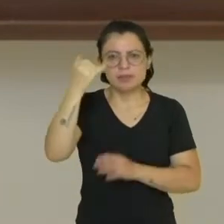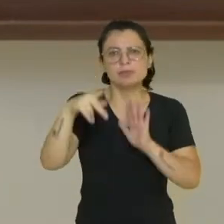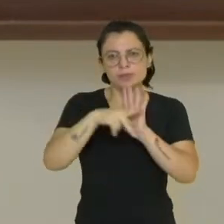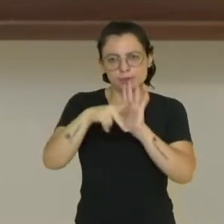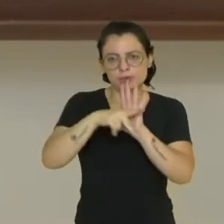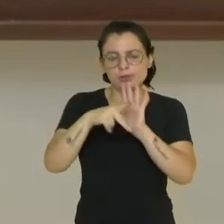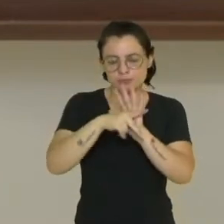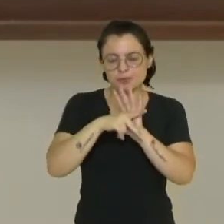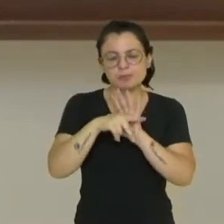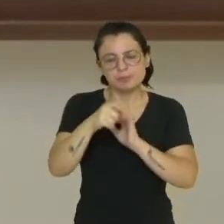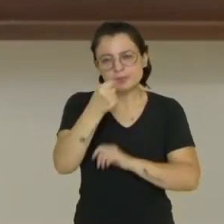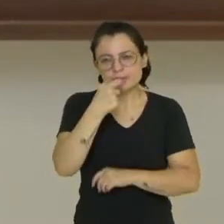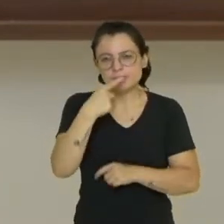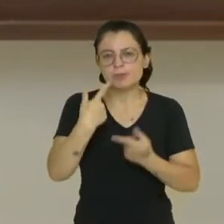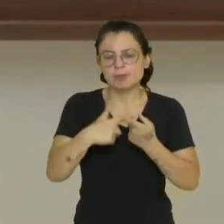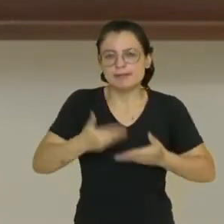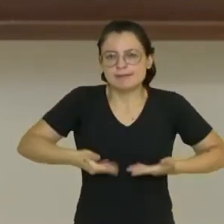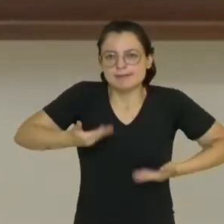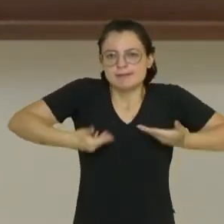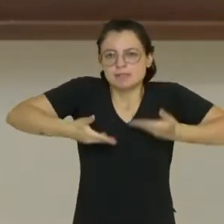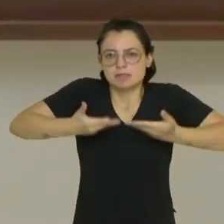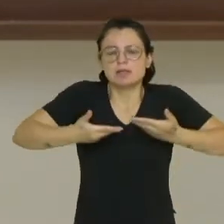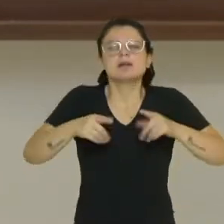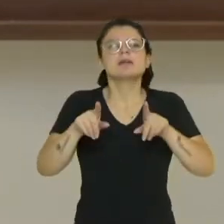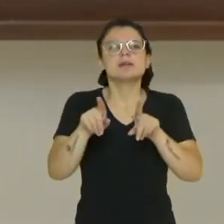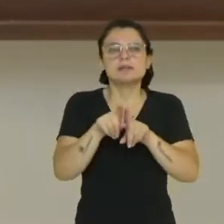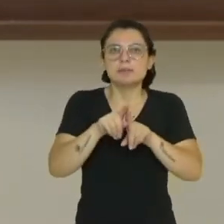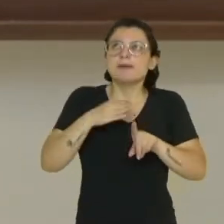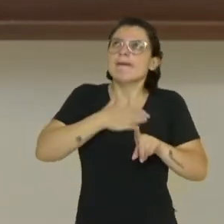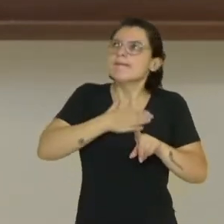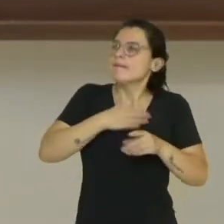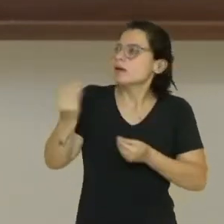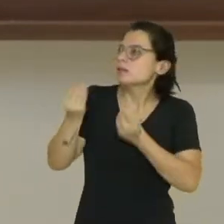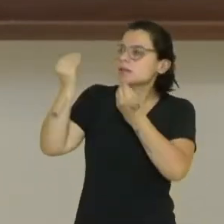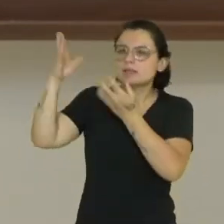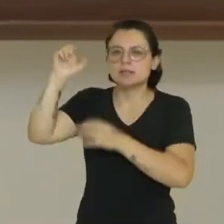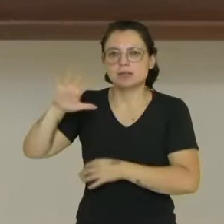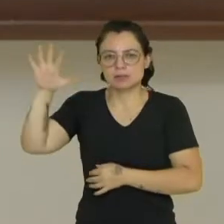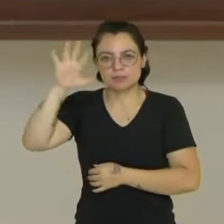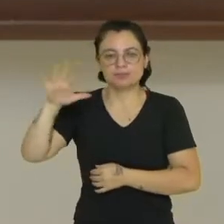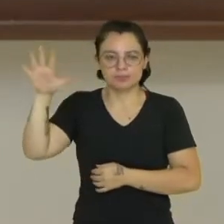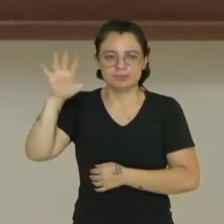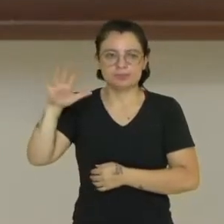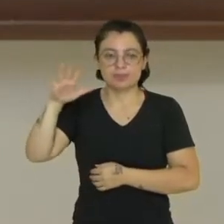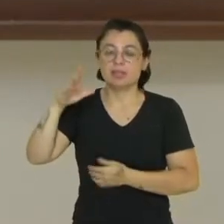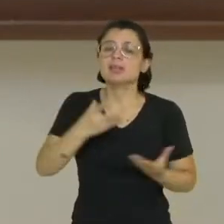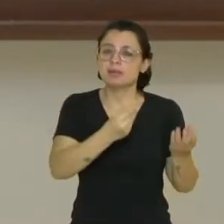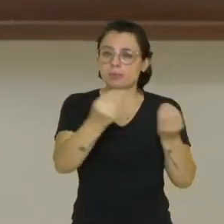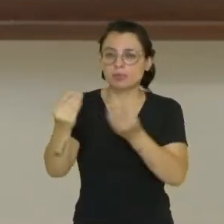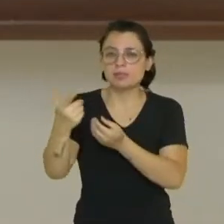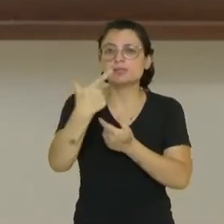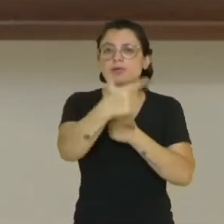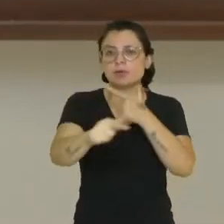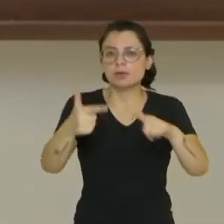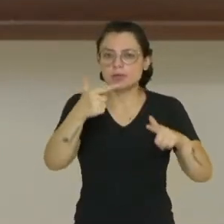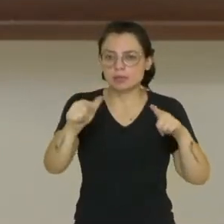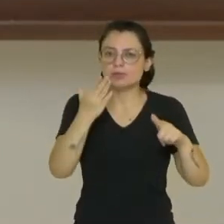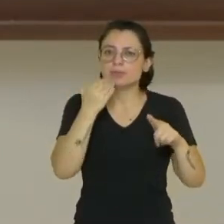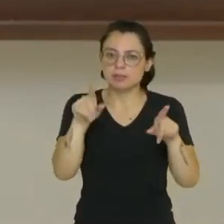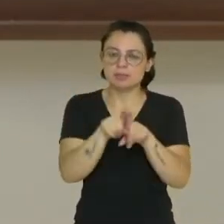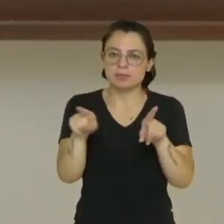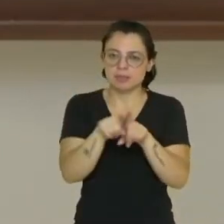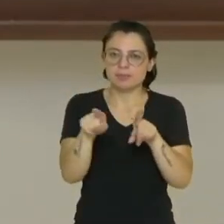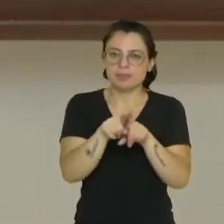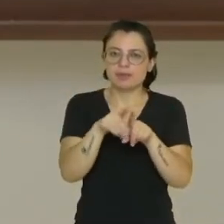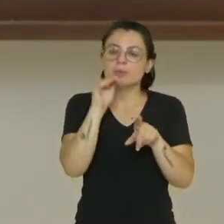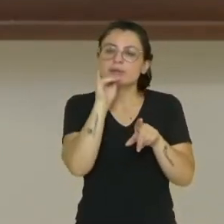também é estimulante, né, então gostaram e acabaram levando para lá. Isso aconteceu com vários outros alimentos, né, a exemplo das batatas. Todas